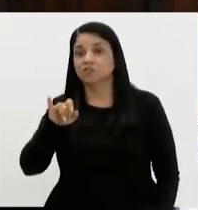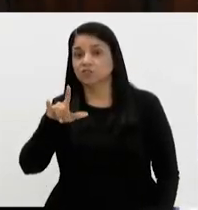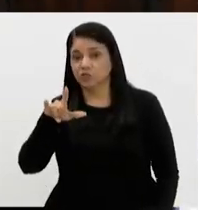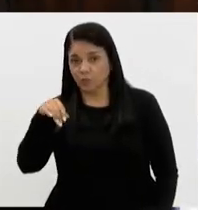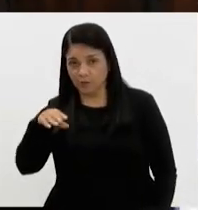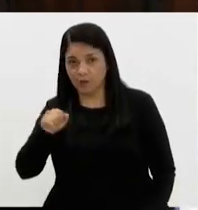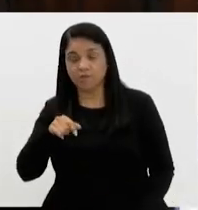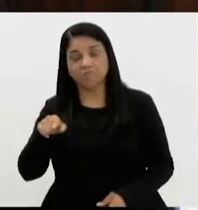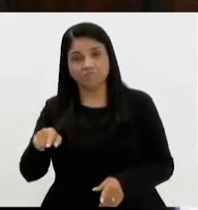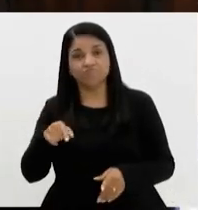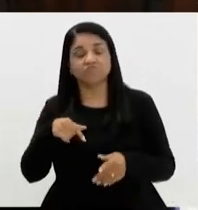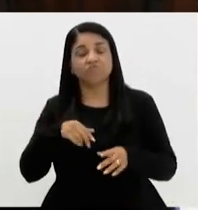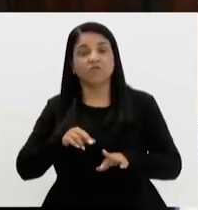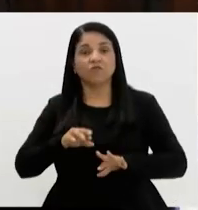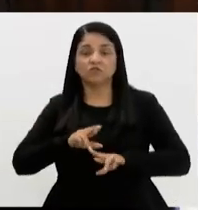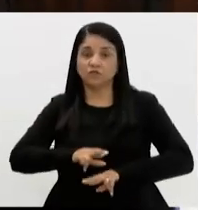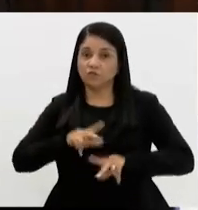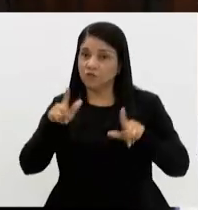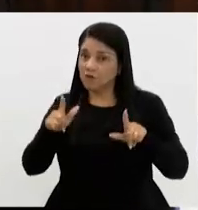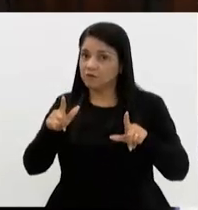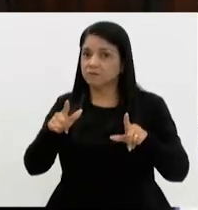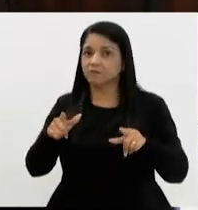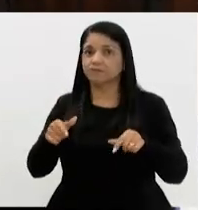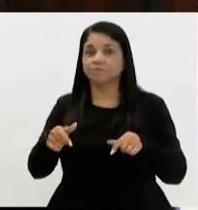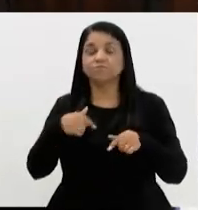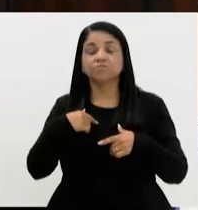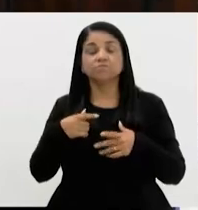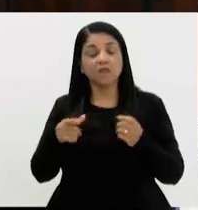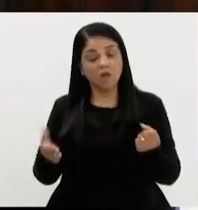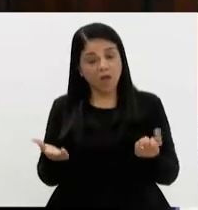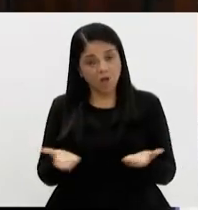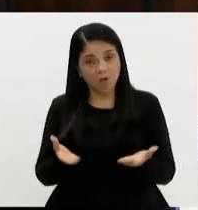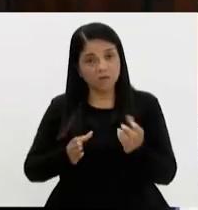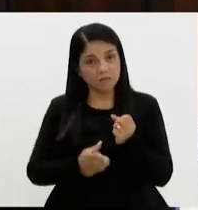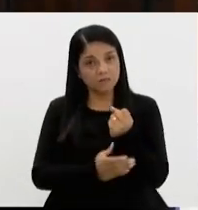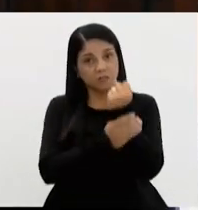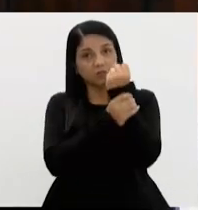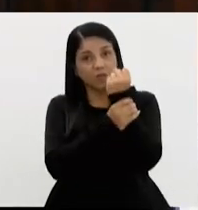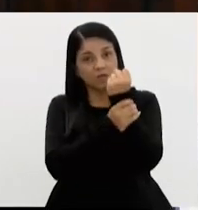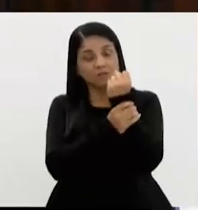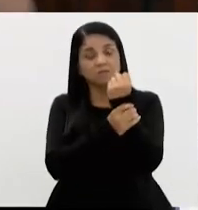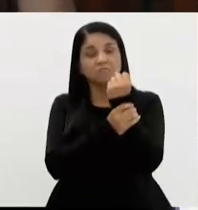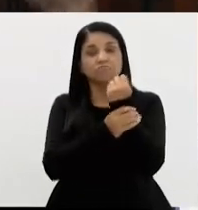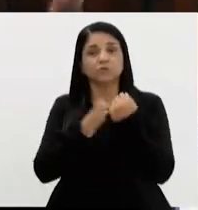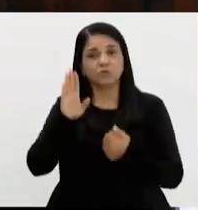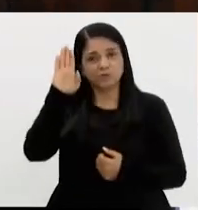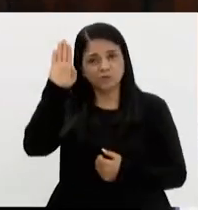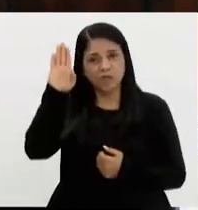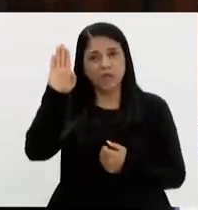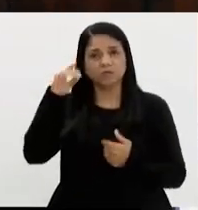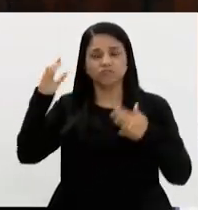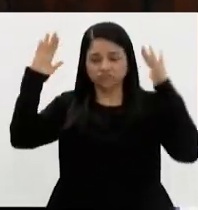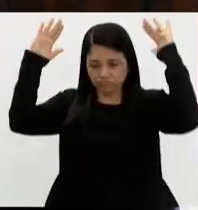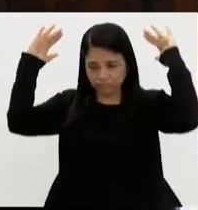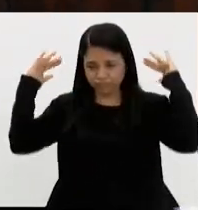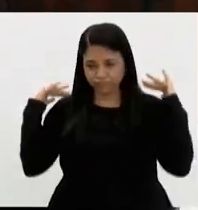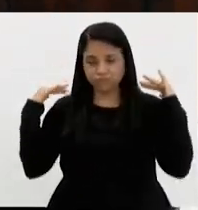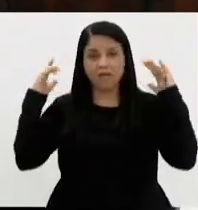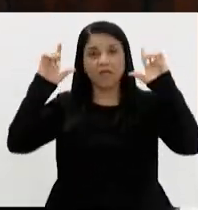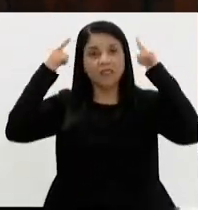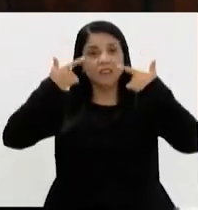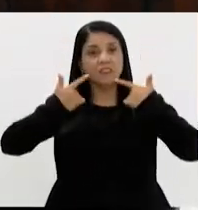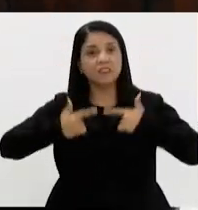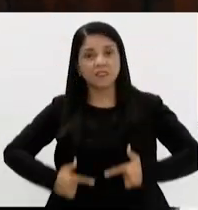uma segurança pro pro pros prefeitos pros candidatos dizendo como é que é possível o fundo é neutro numa salinha Achei bem razoável resolução